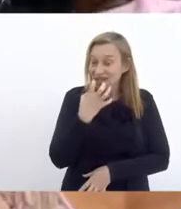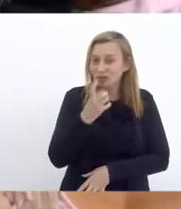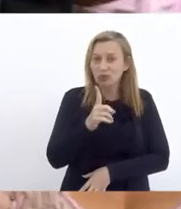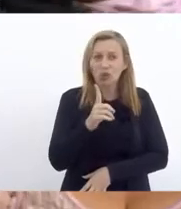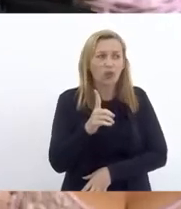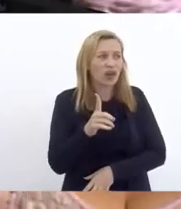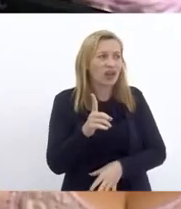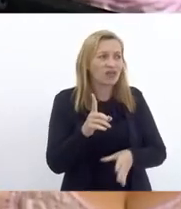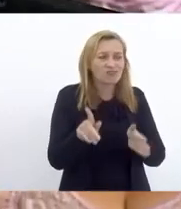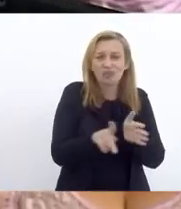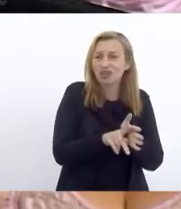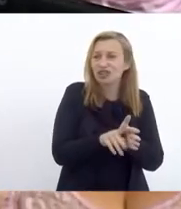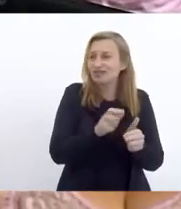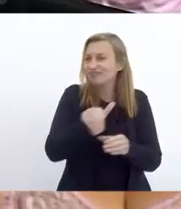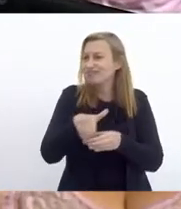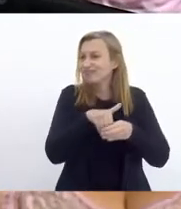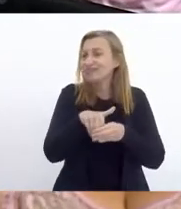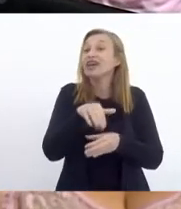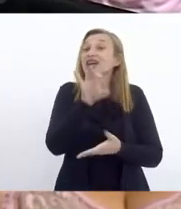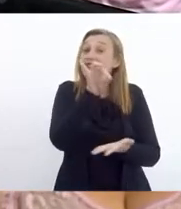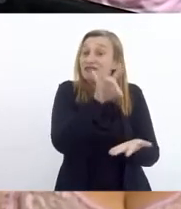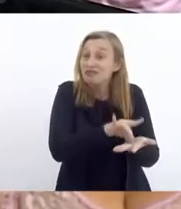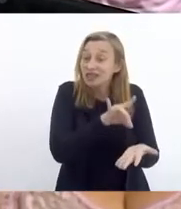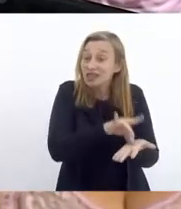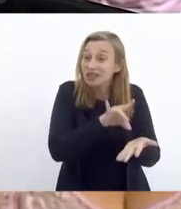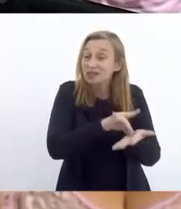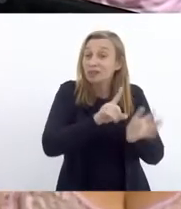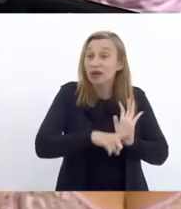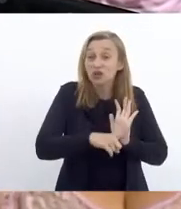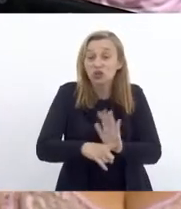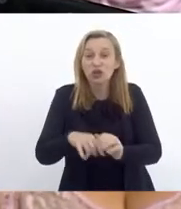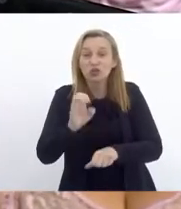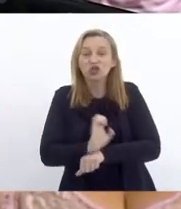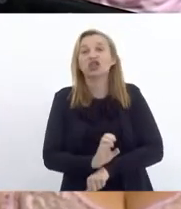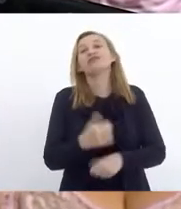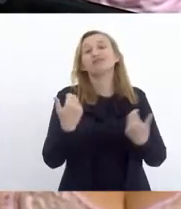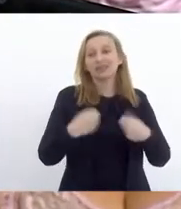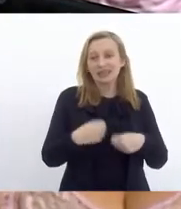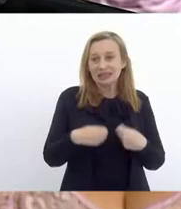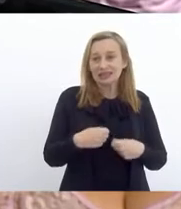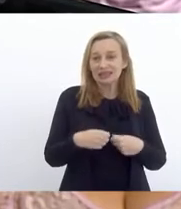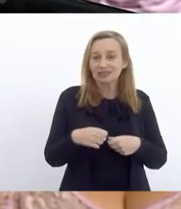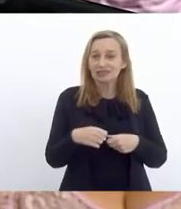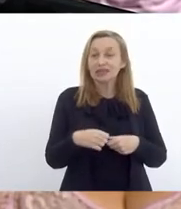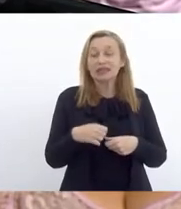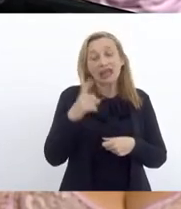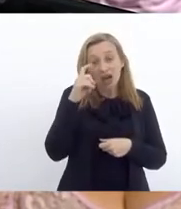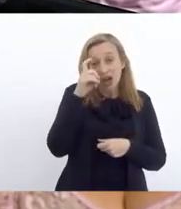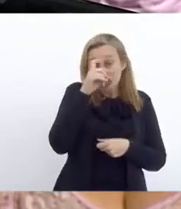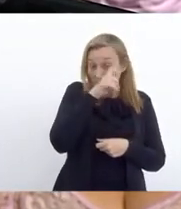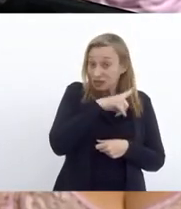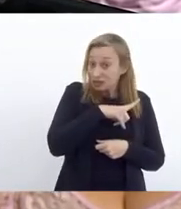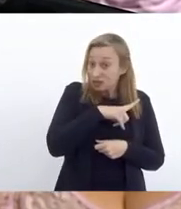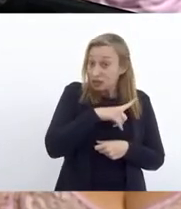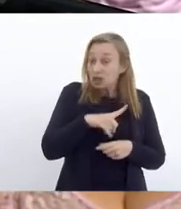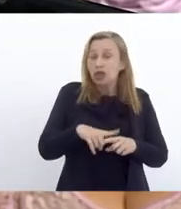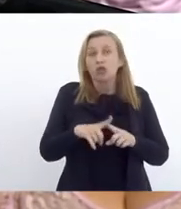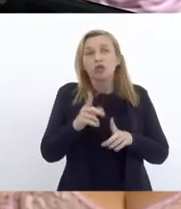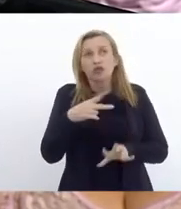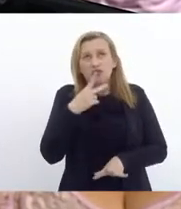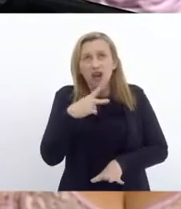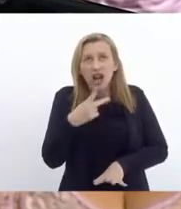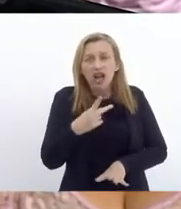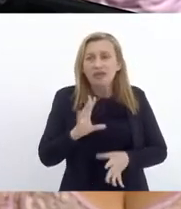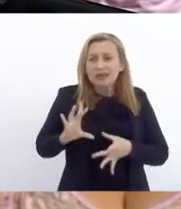projeto eleitoreiro, é um projeto realmente para a recuperação do Estado que está agonizante. E quando a gente fala